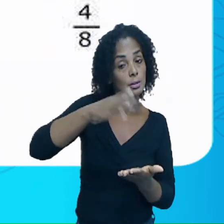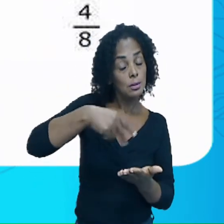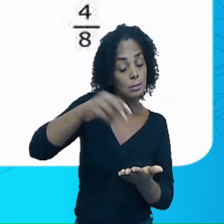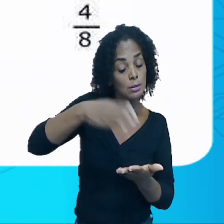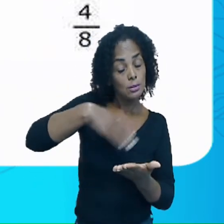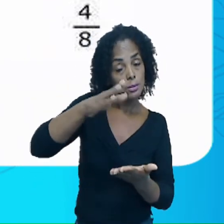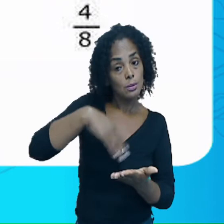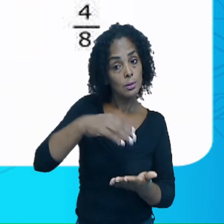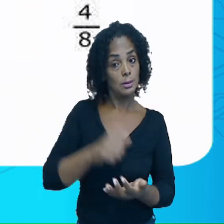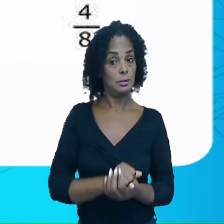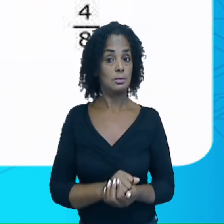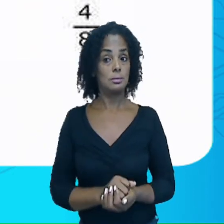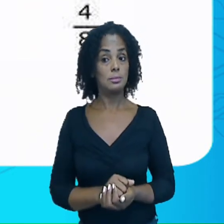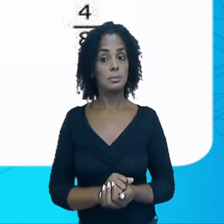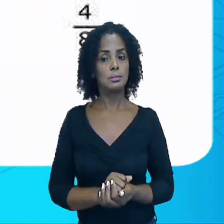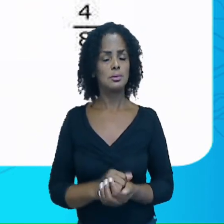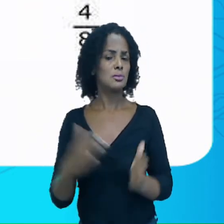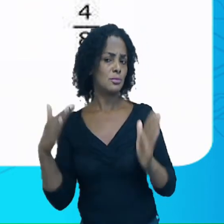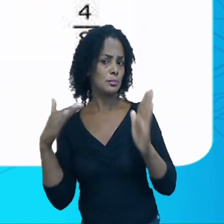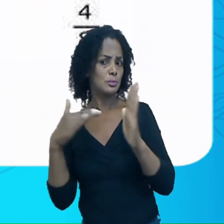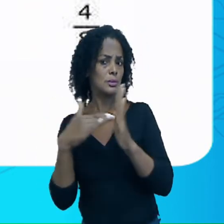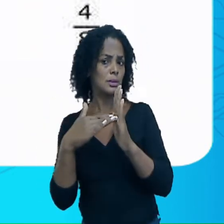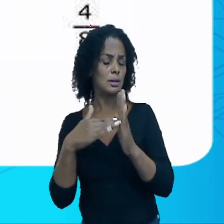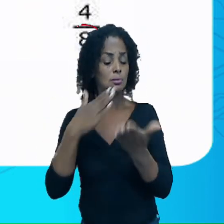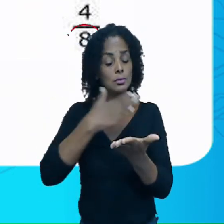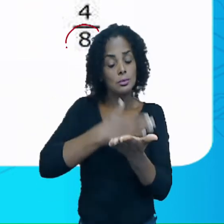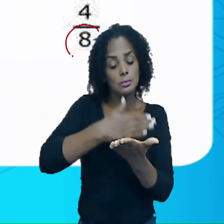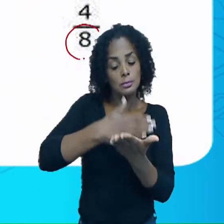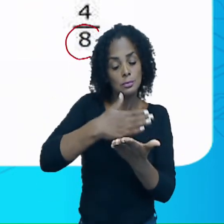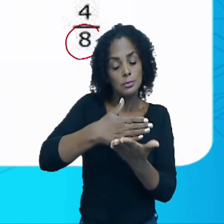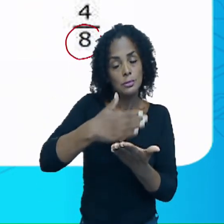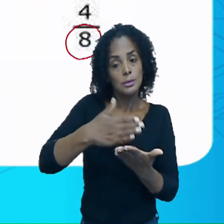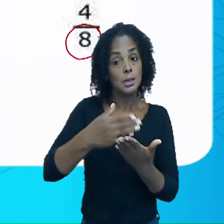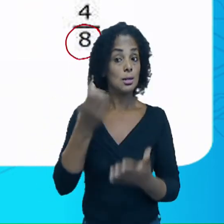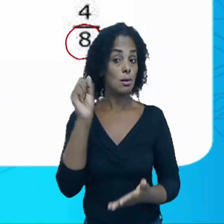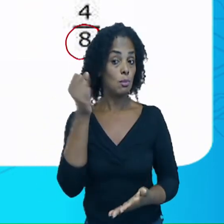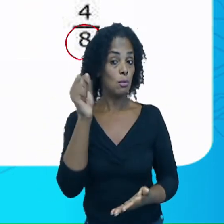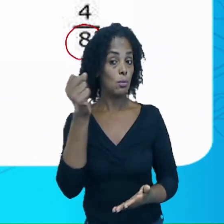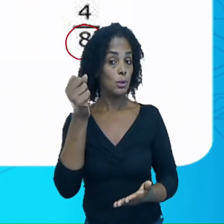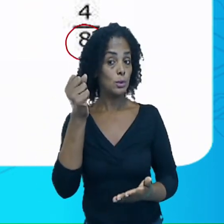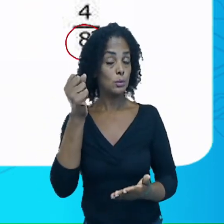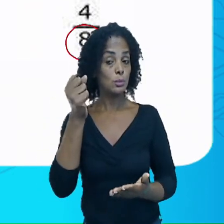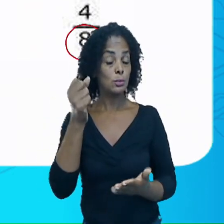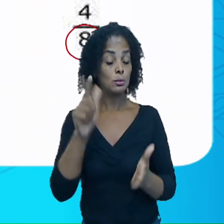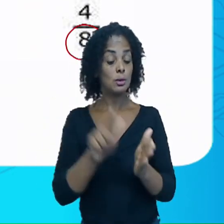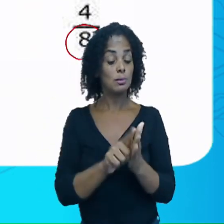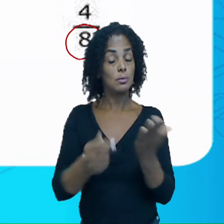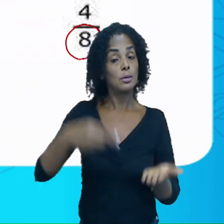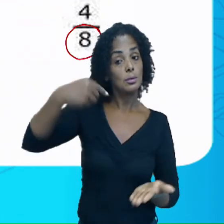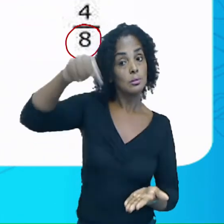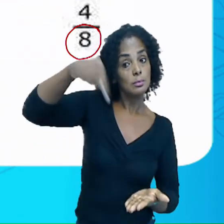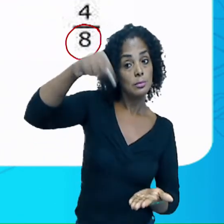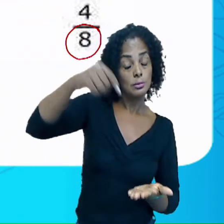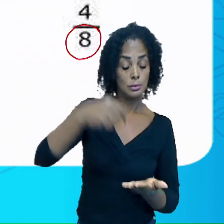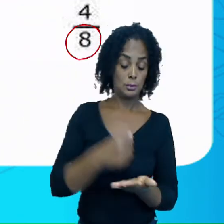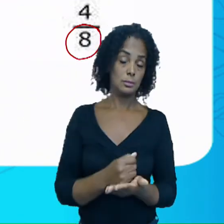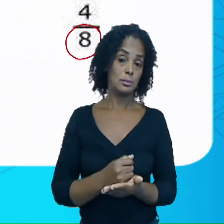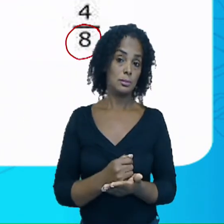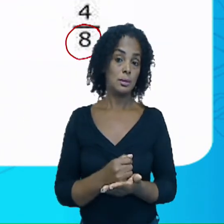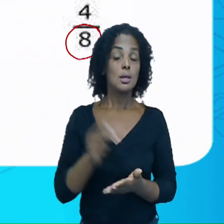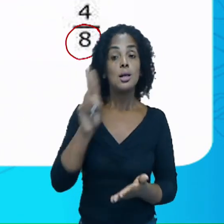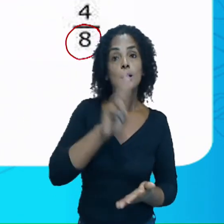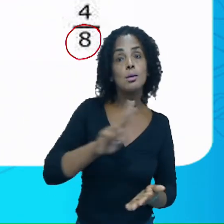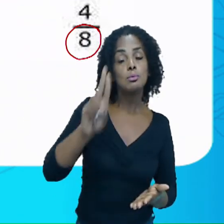folha. Por último, eu dividi em 8 partes, porém, eu utilizei